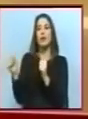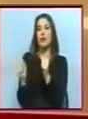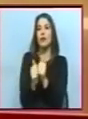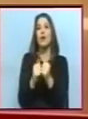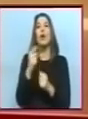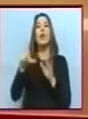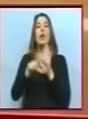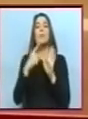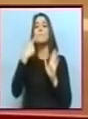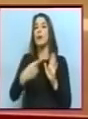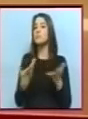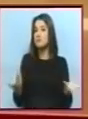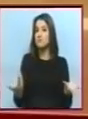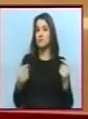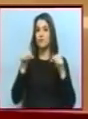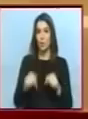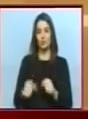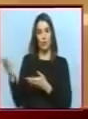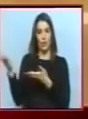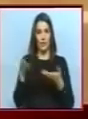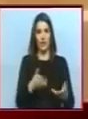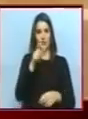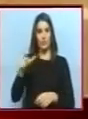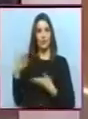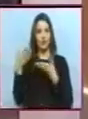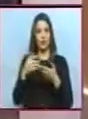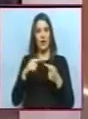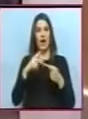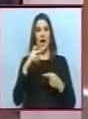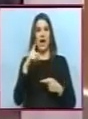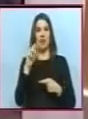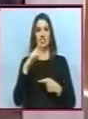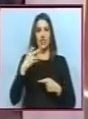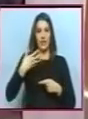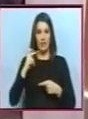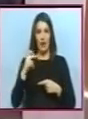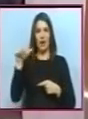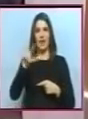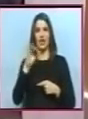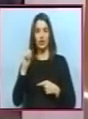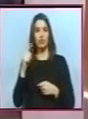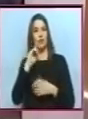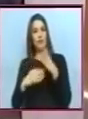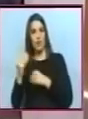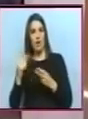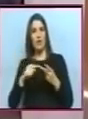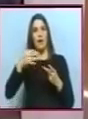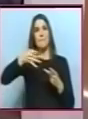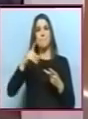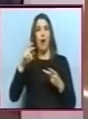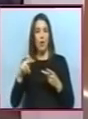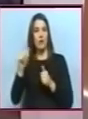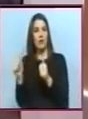de convidados de hoje vai ajudar-nos. Alexandra Queiroz, advogada. Paula Franco, assessora